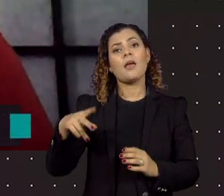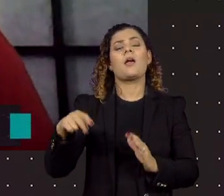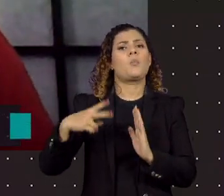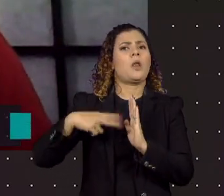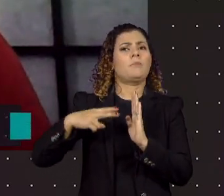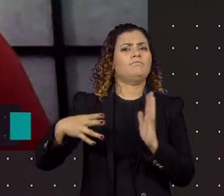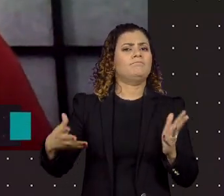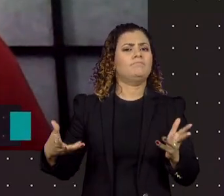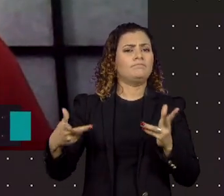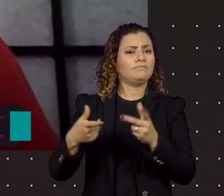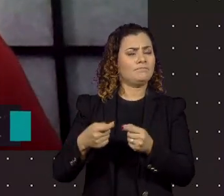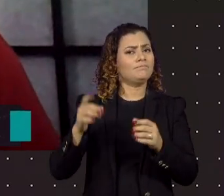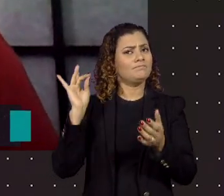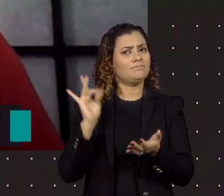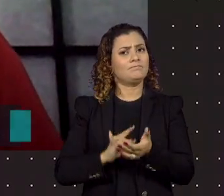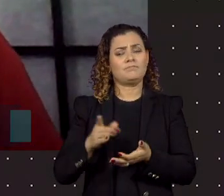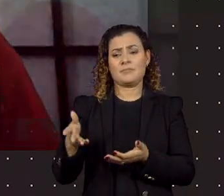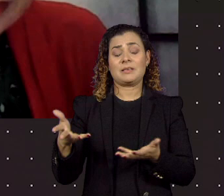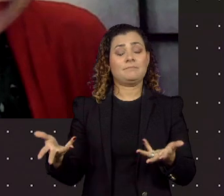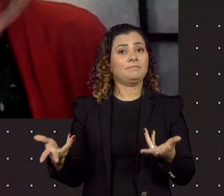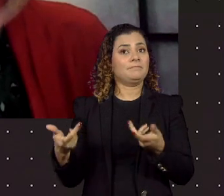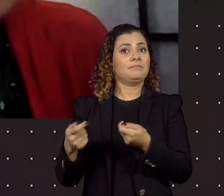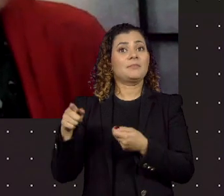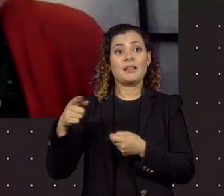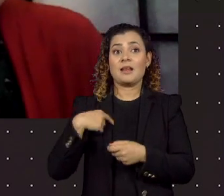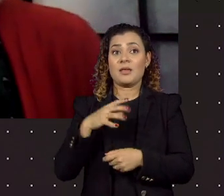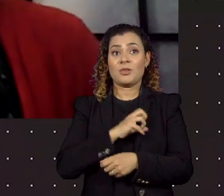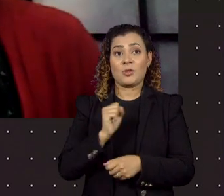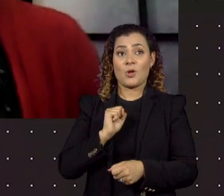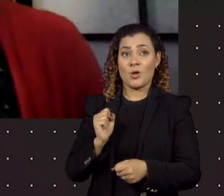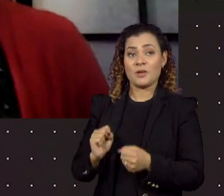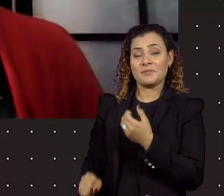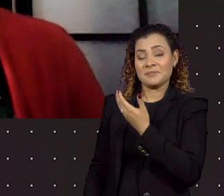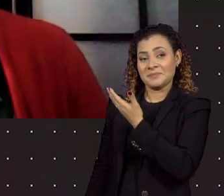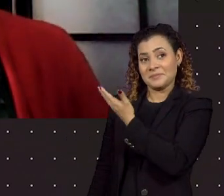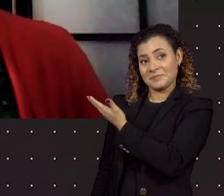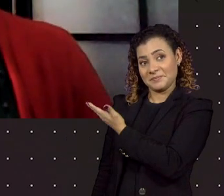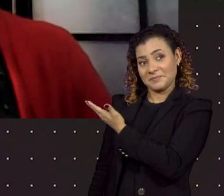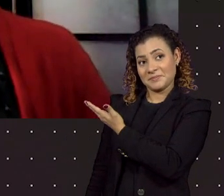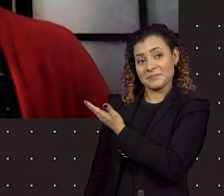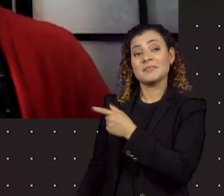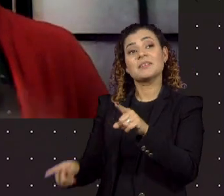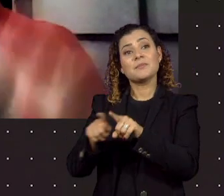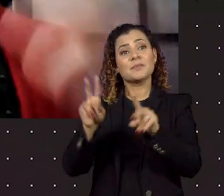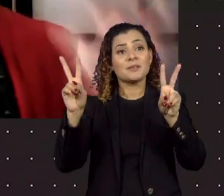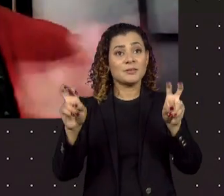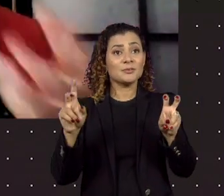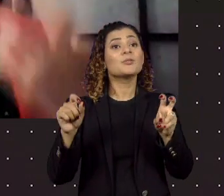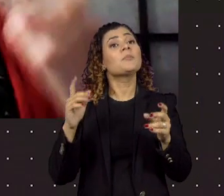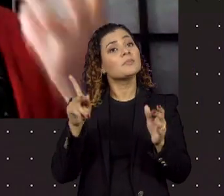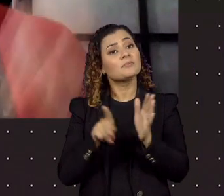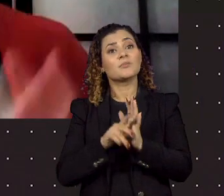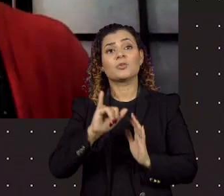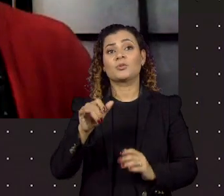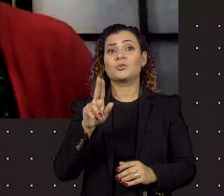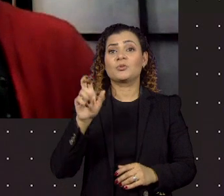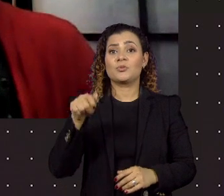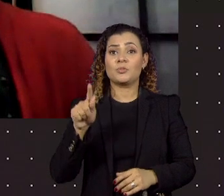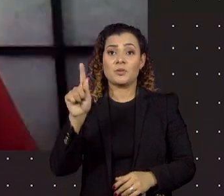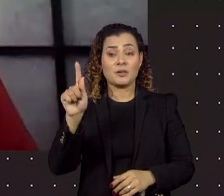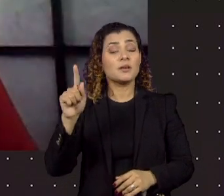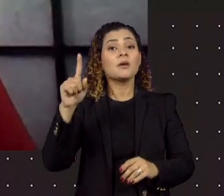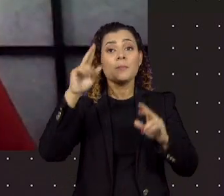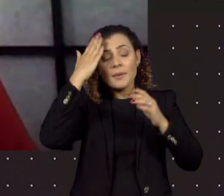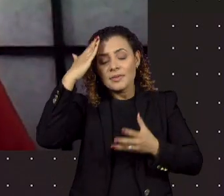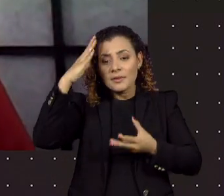voraz do Jung, né? Ele me apresentou bastante coisa sobre o Jung para entender todo o simbolismo,